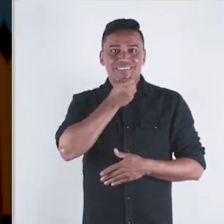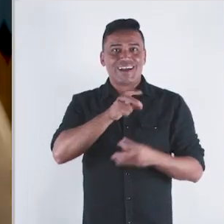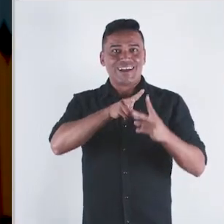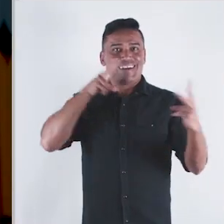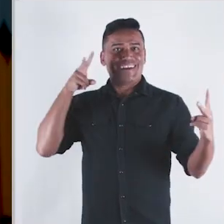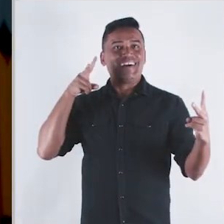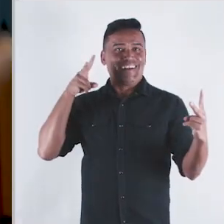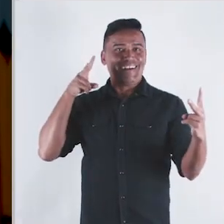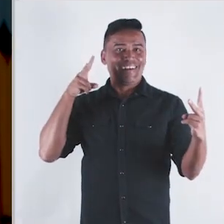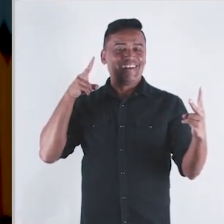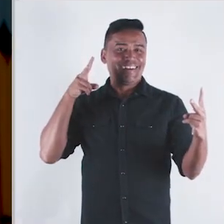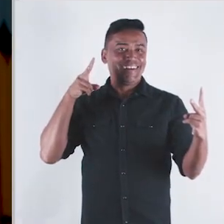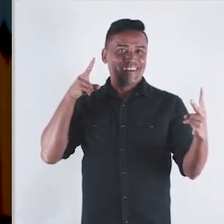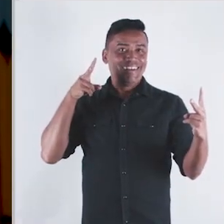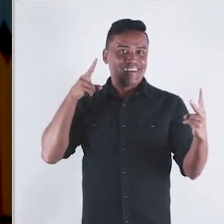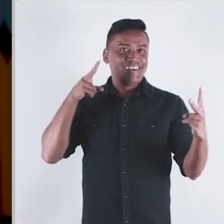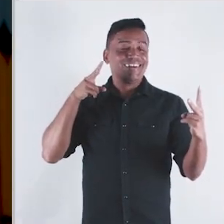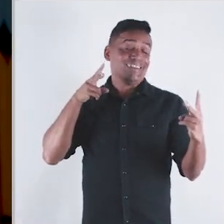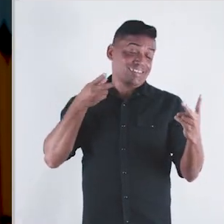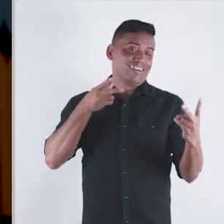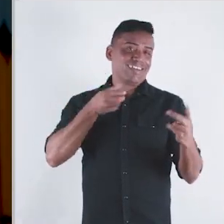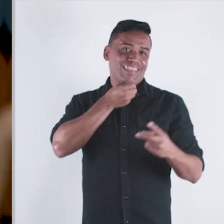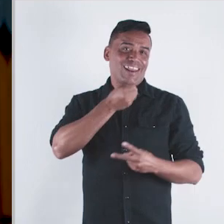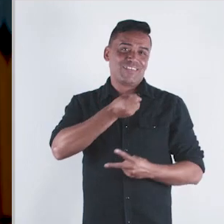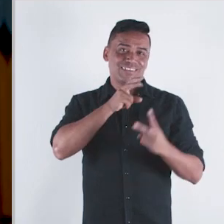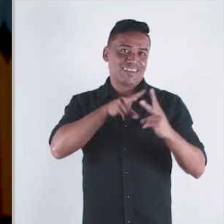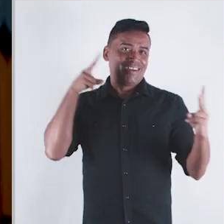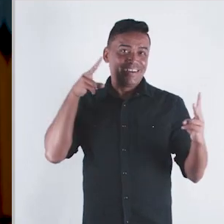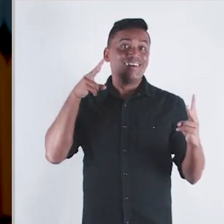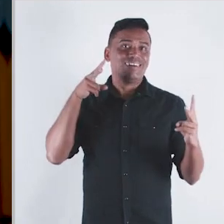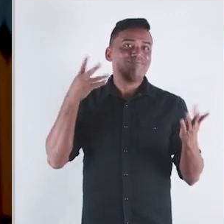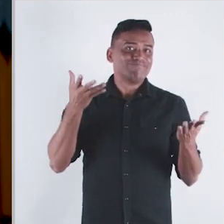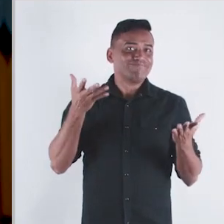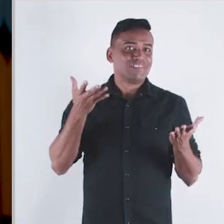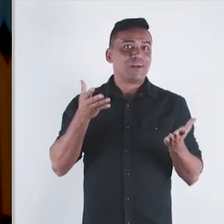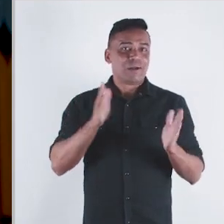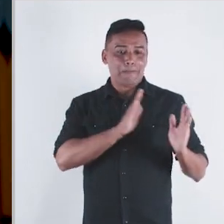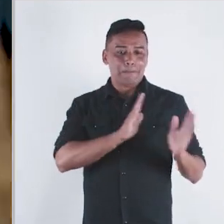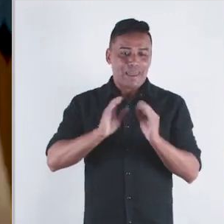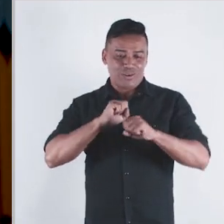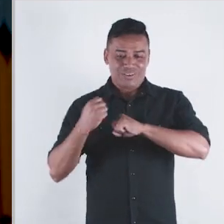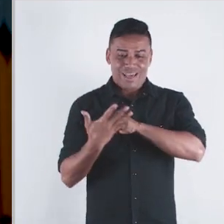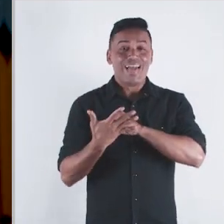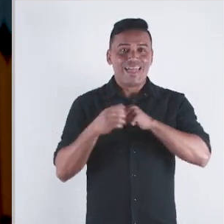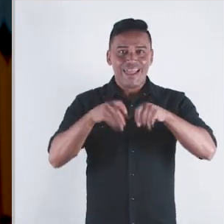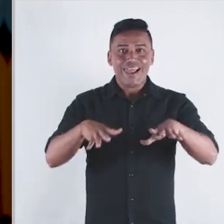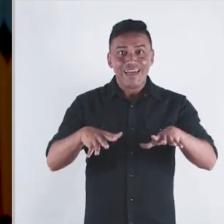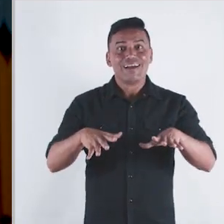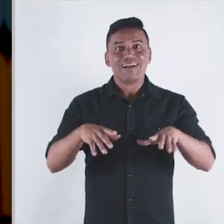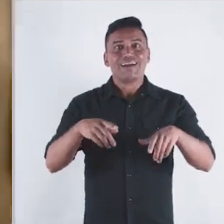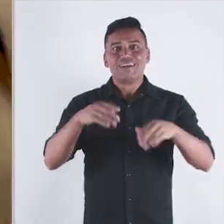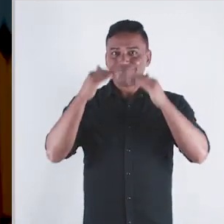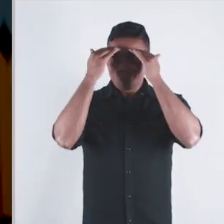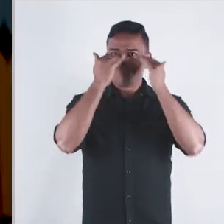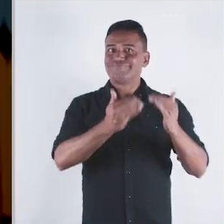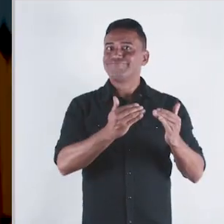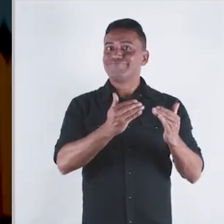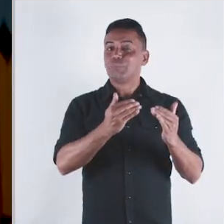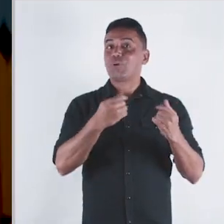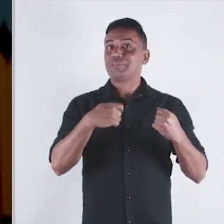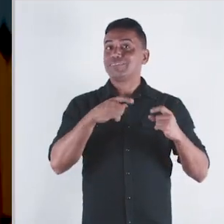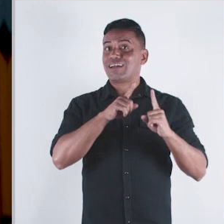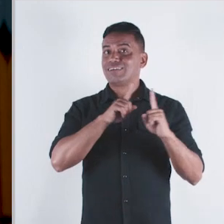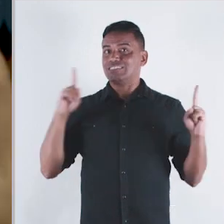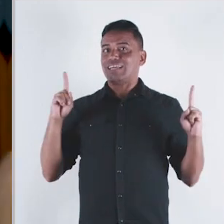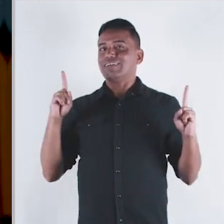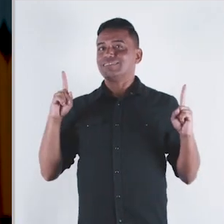aqui, mediada, remota, né, é muito em função desse momento que a gente está vivendo de pandemia, né, e que fez com que a